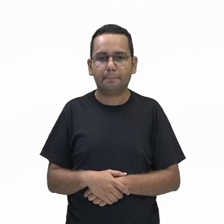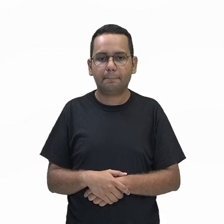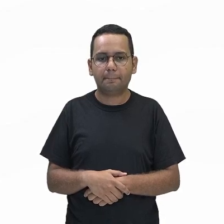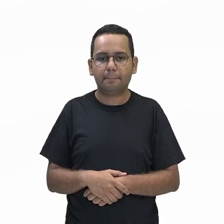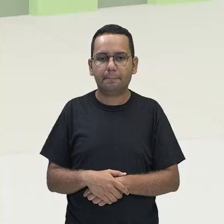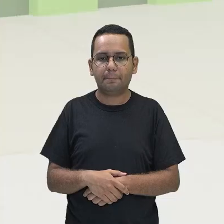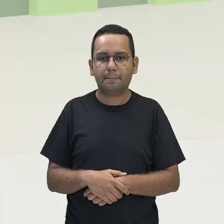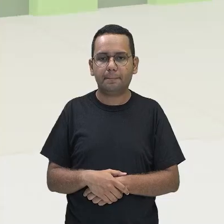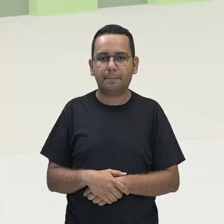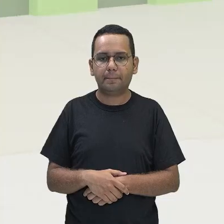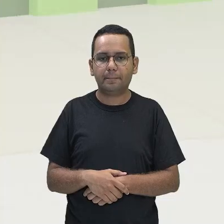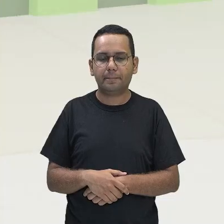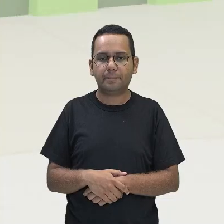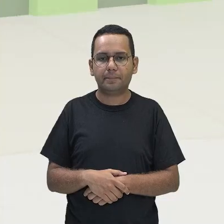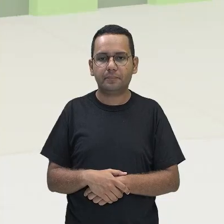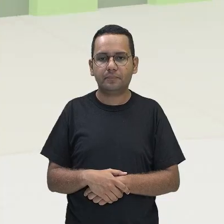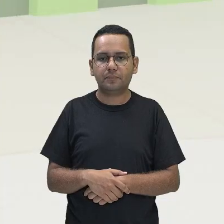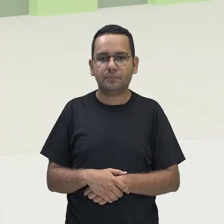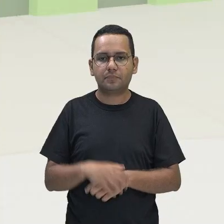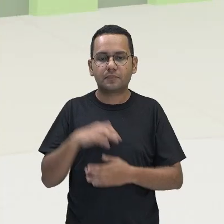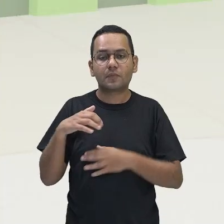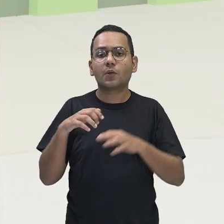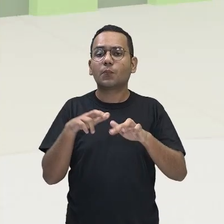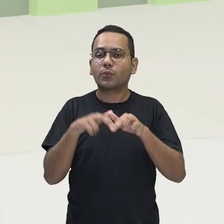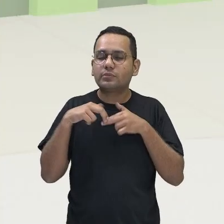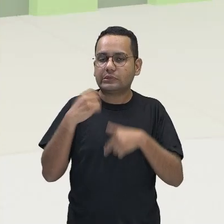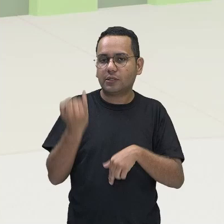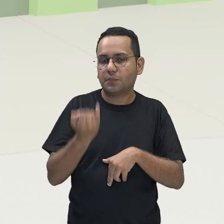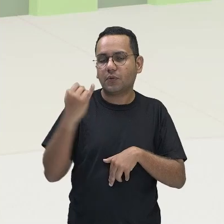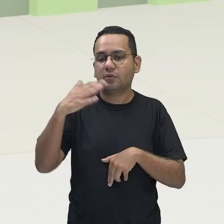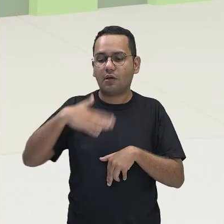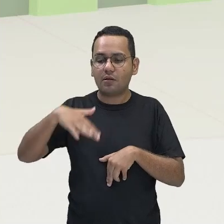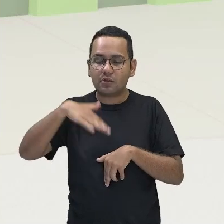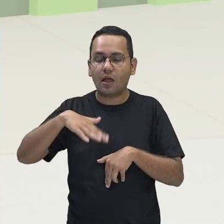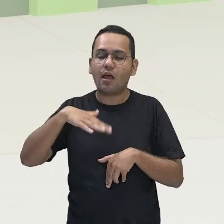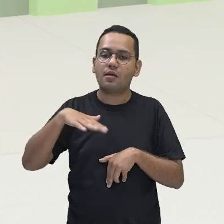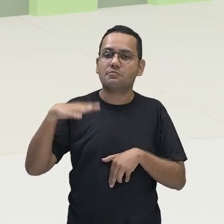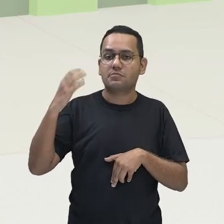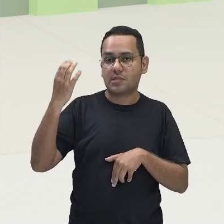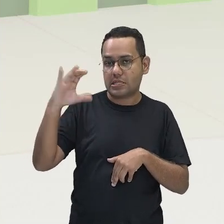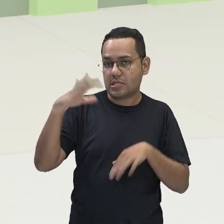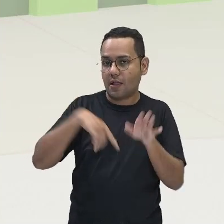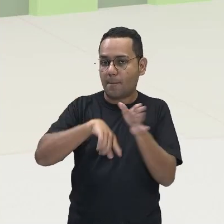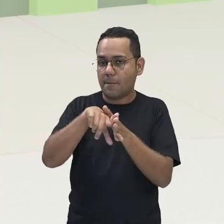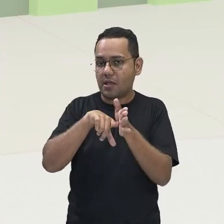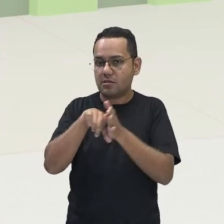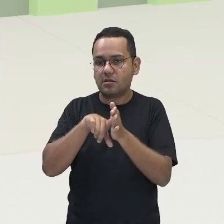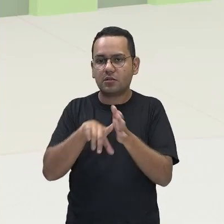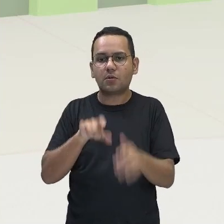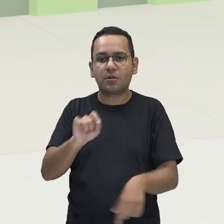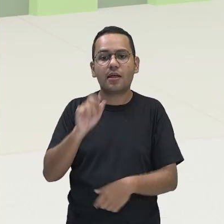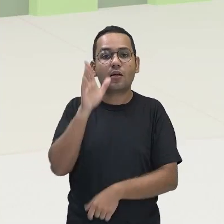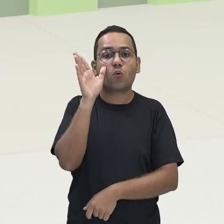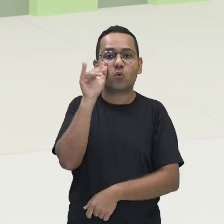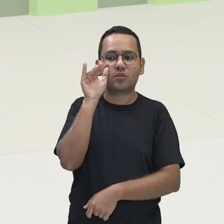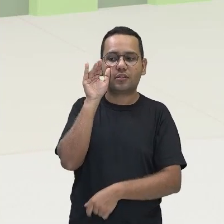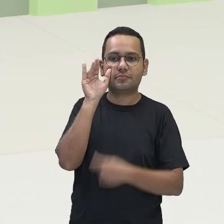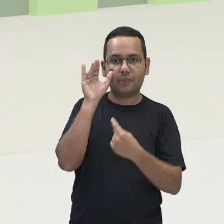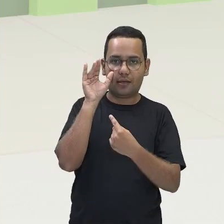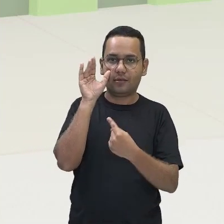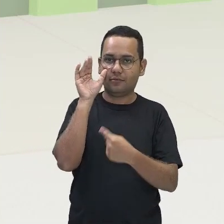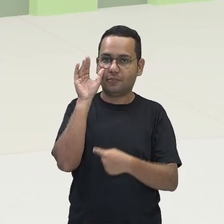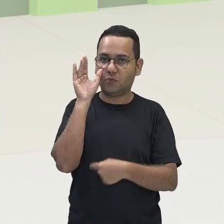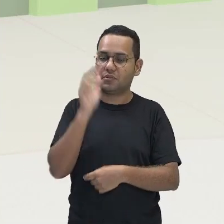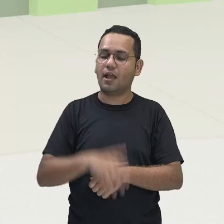vem a importância do conhecimento científico, a importância desde a curiosidade, como eu iniciei a